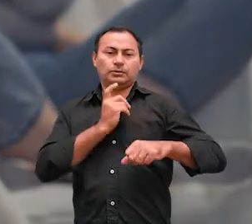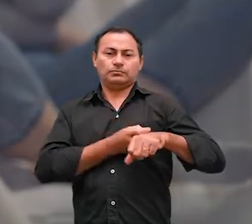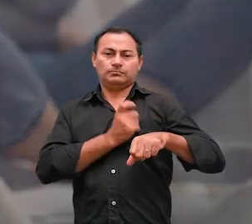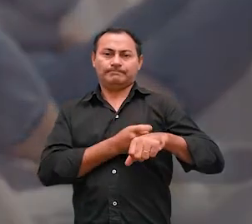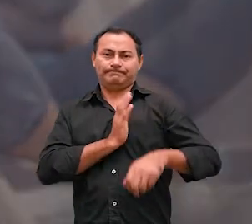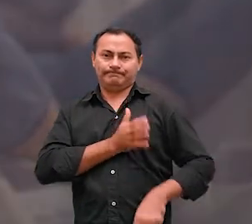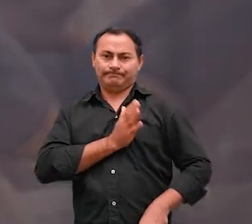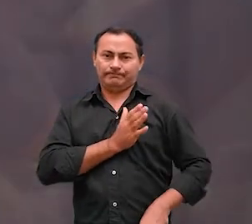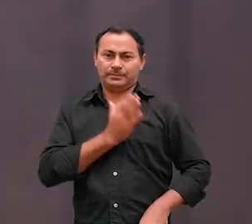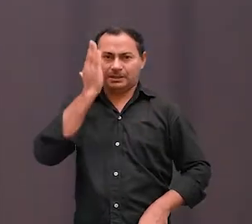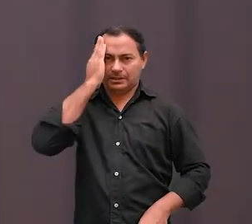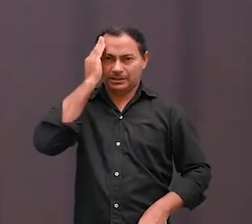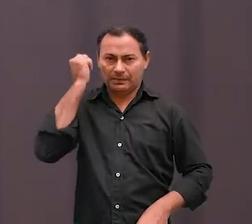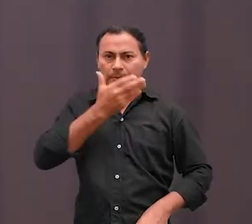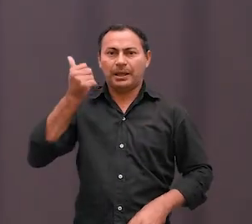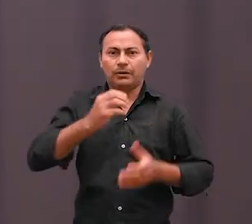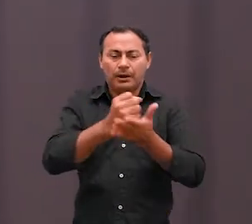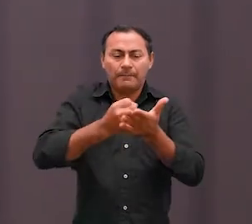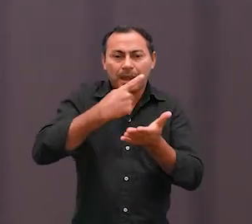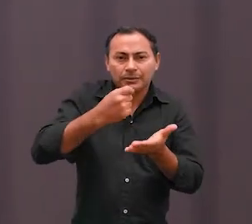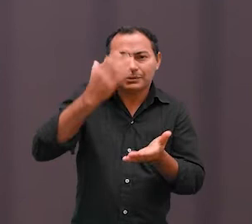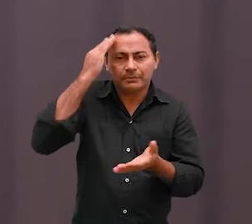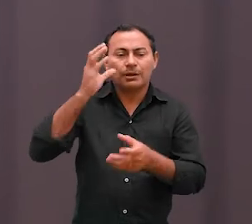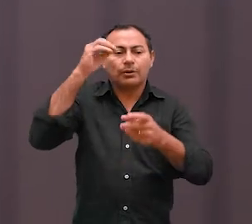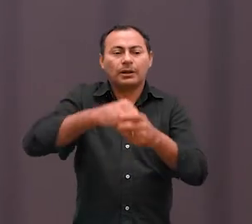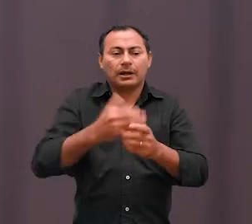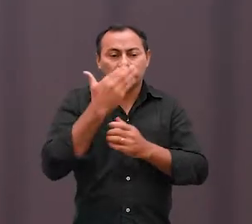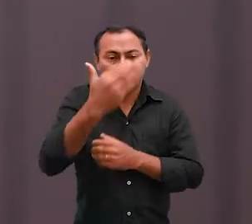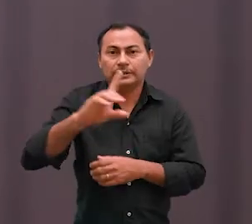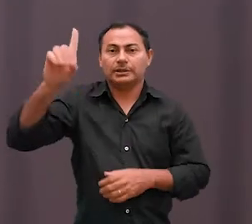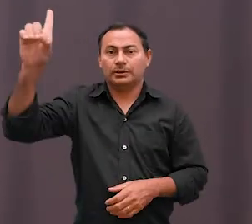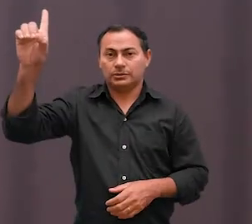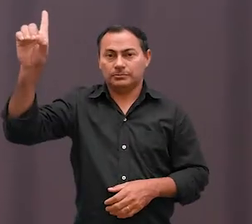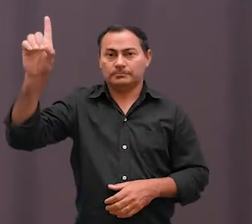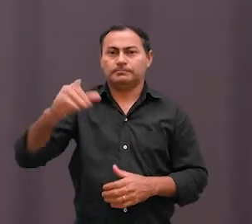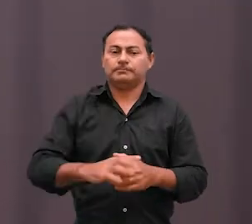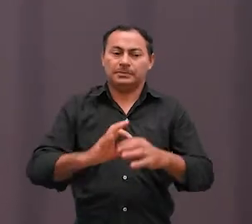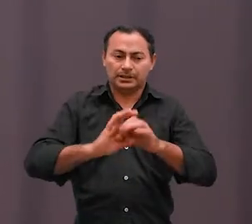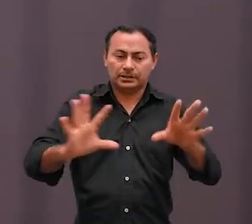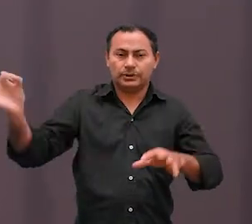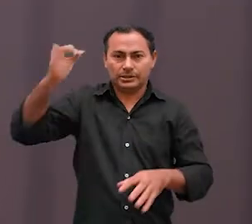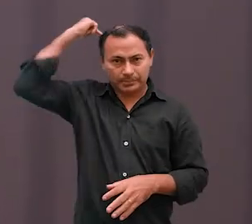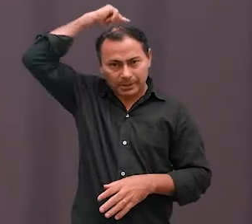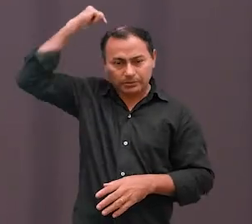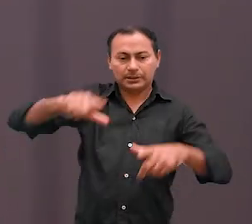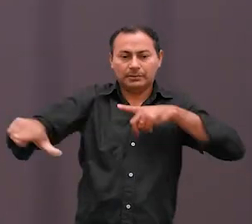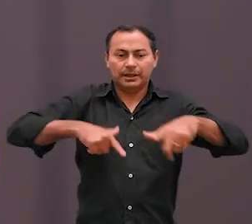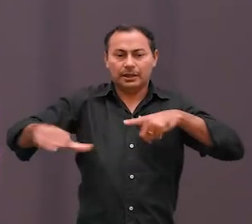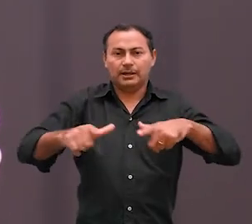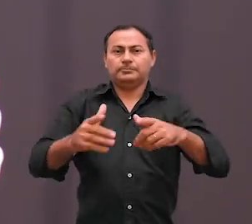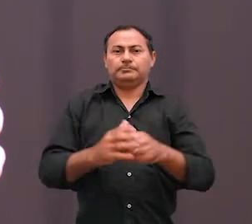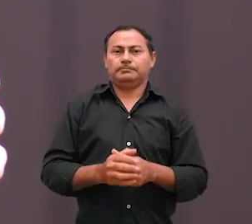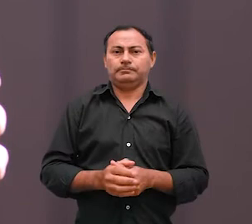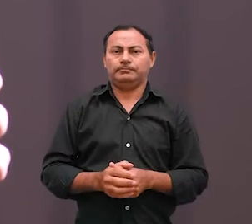fechado quem sabe qual é o melhor remédio colocar os diante de Deus deixe o espírito santo